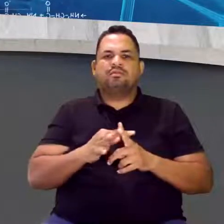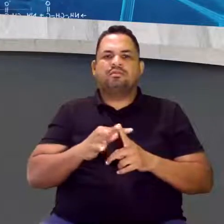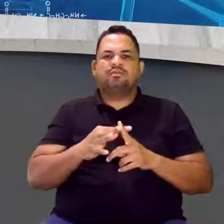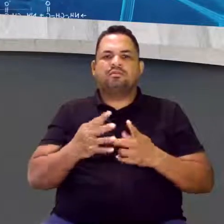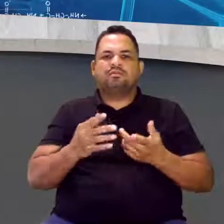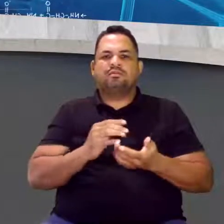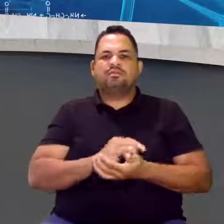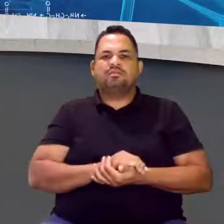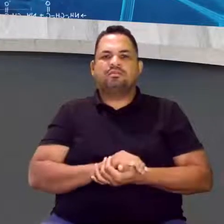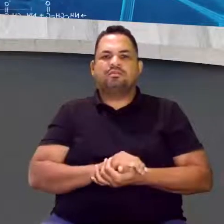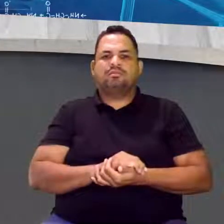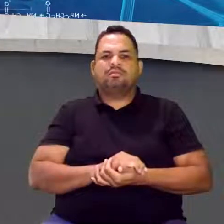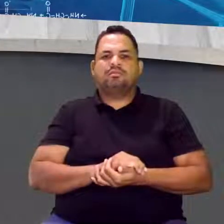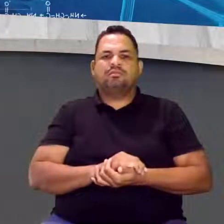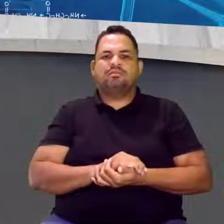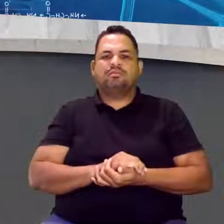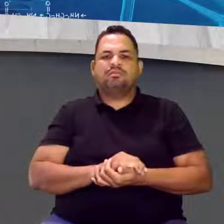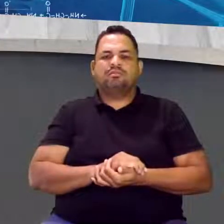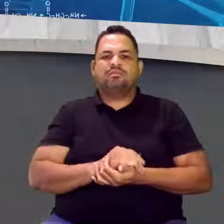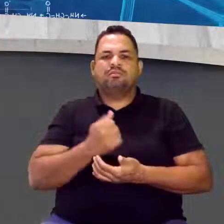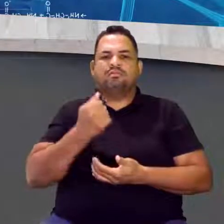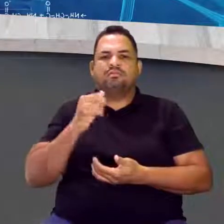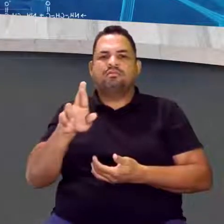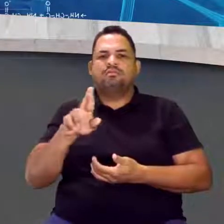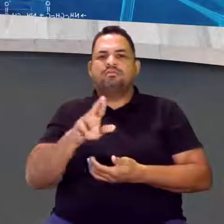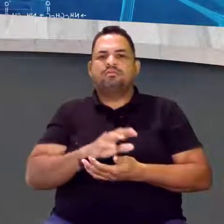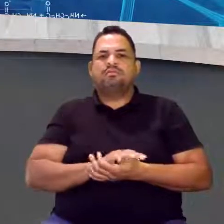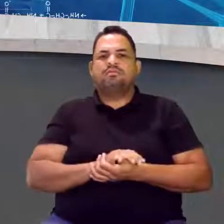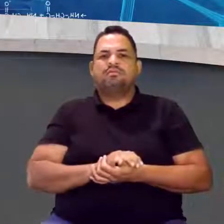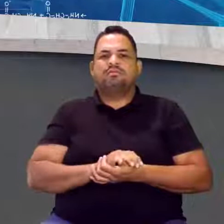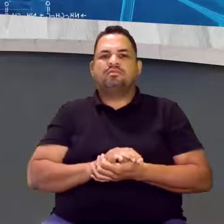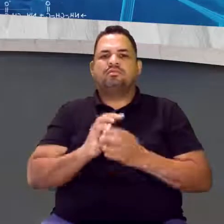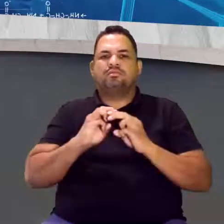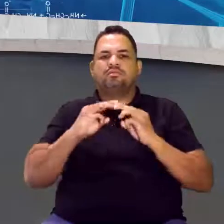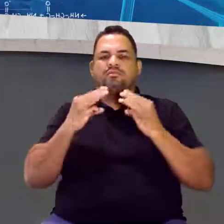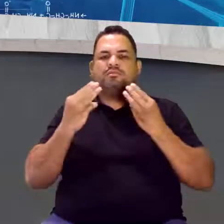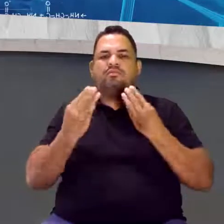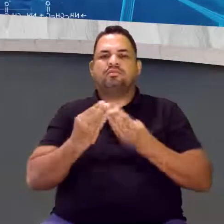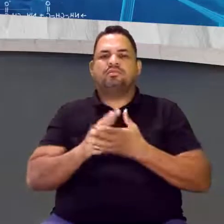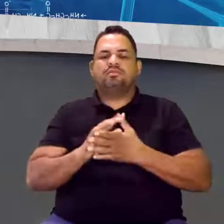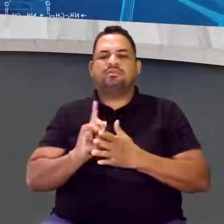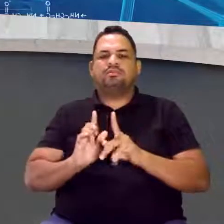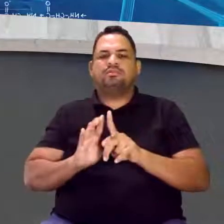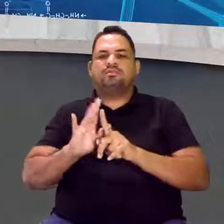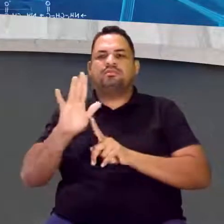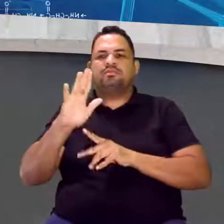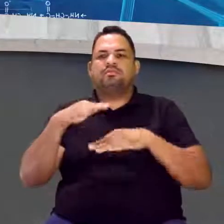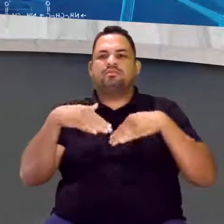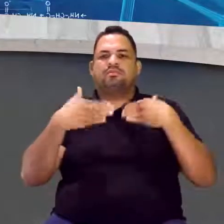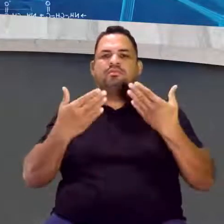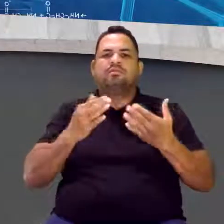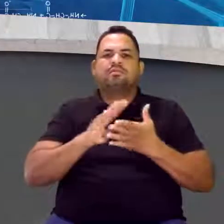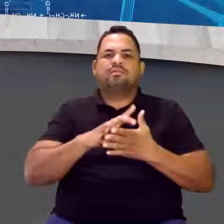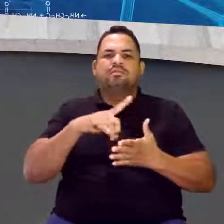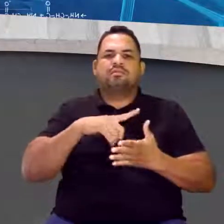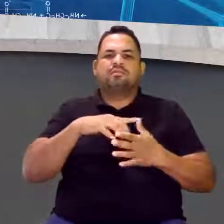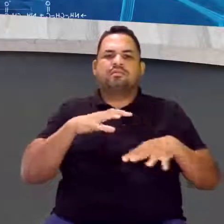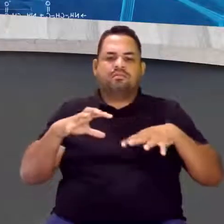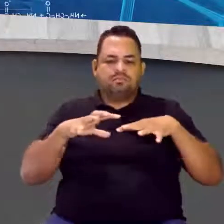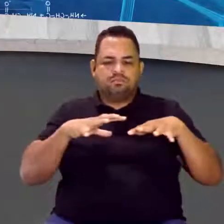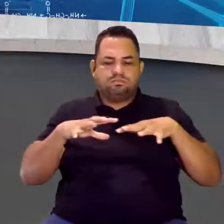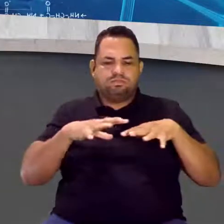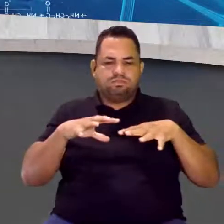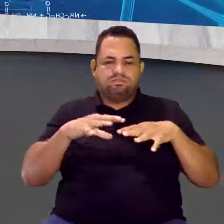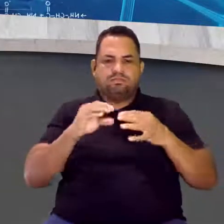com relação ao ar atmosférico ou às massas de um gás, então quanto maior for a